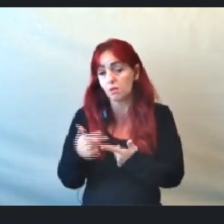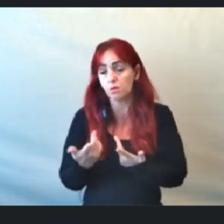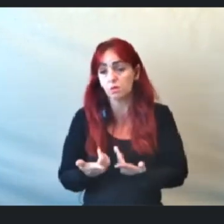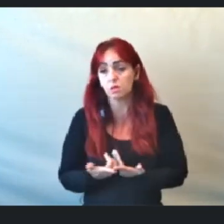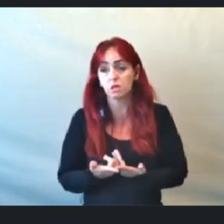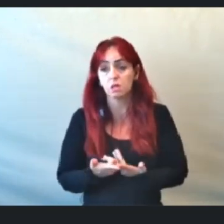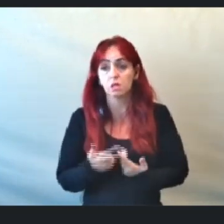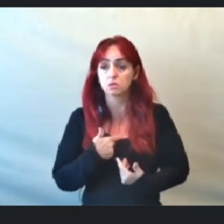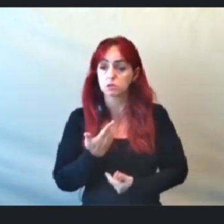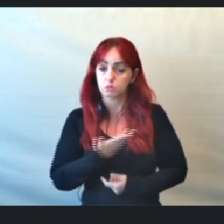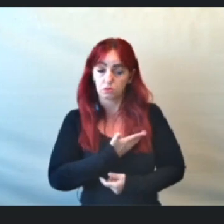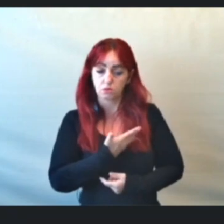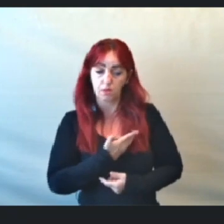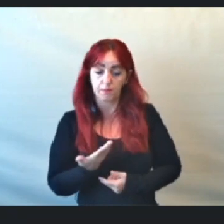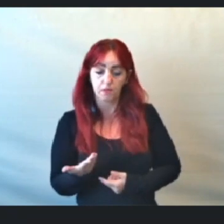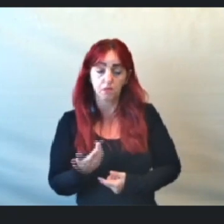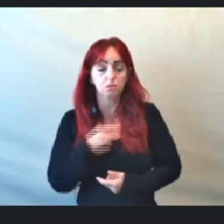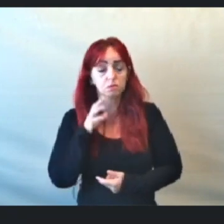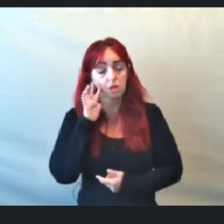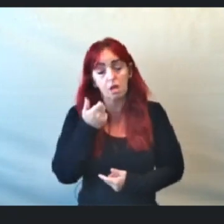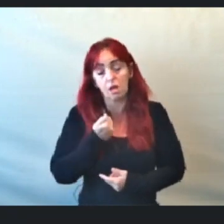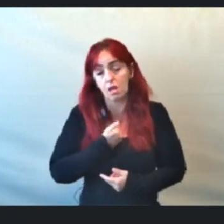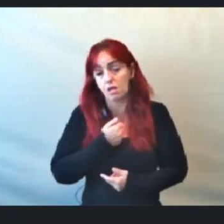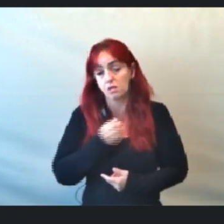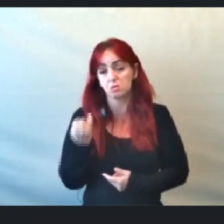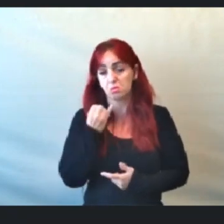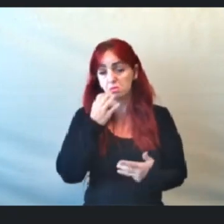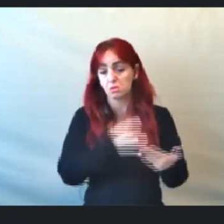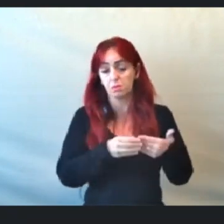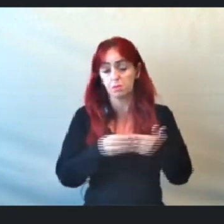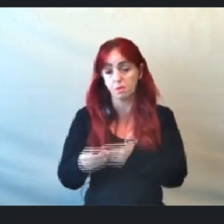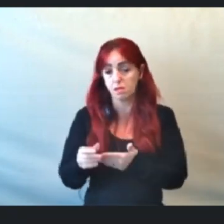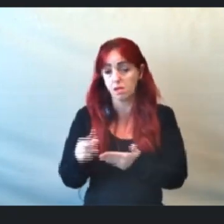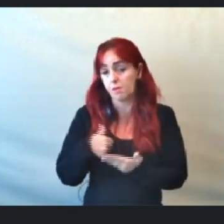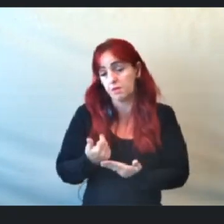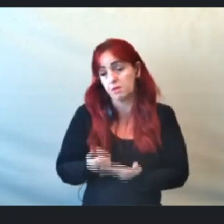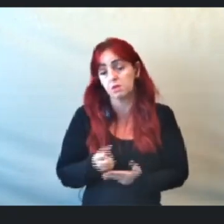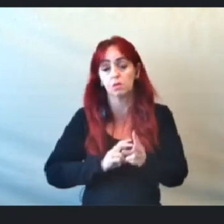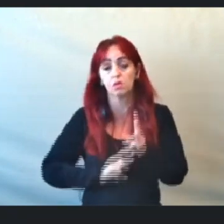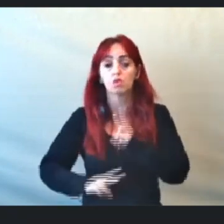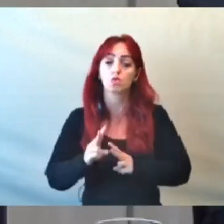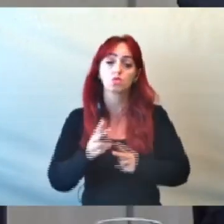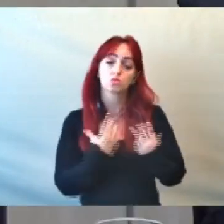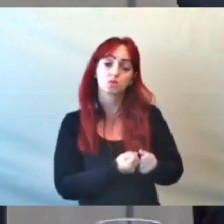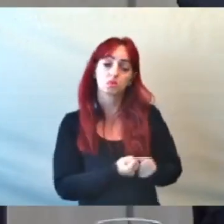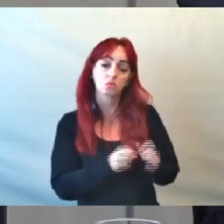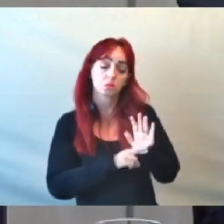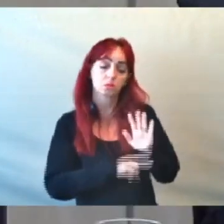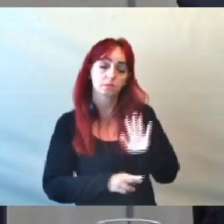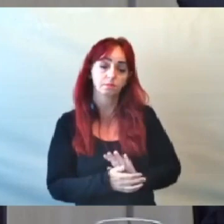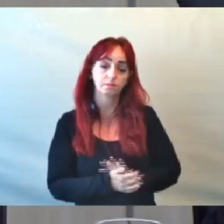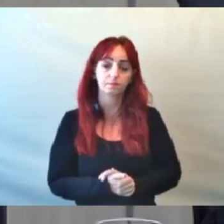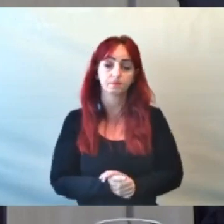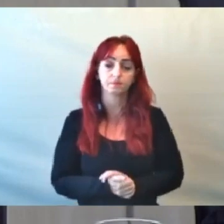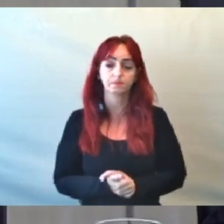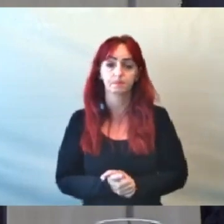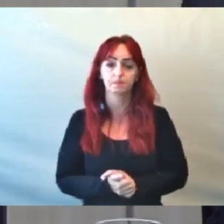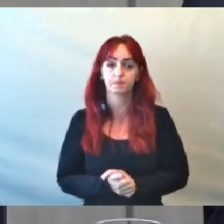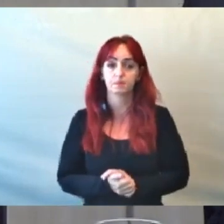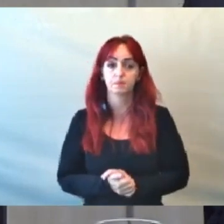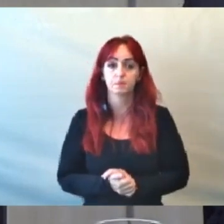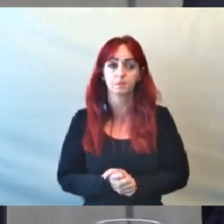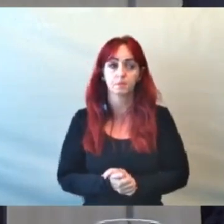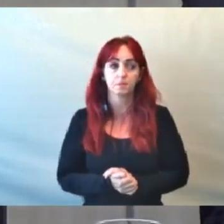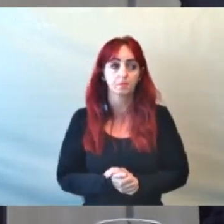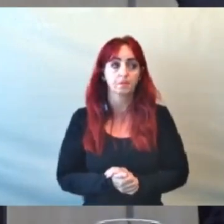viável mandar, mas eu continuo mantendo pela rejeição do requerimento. Perfeito, perfeito. Mais alguém para discutir? Então